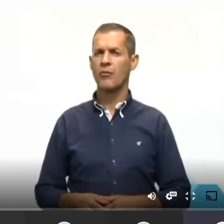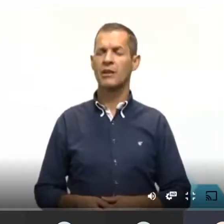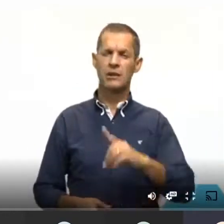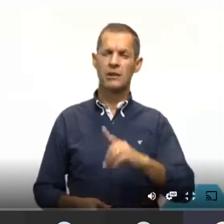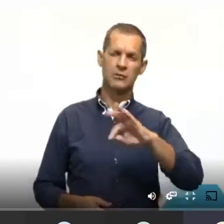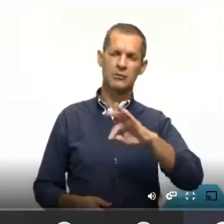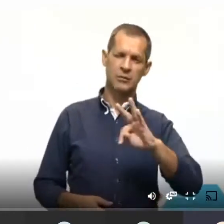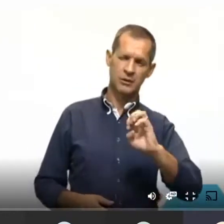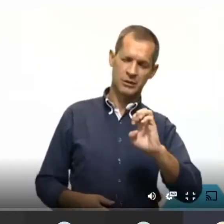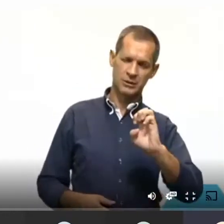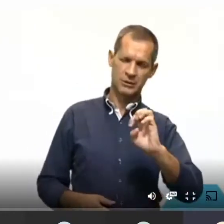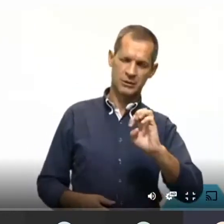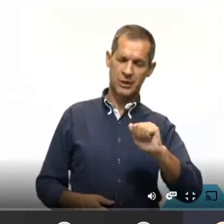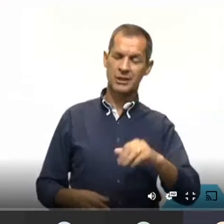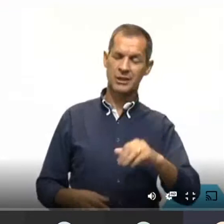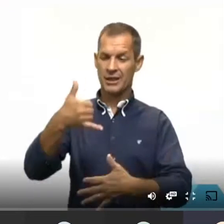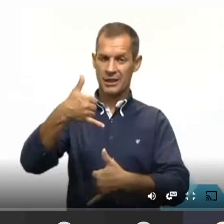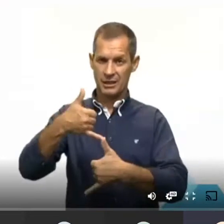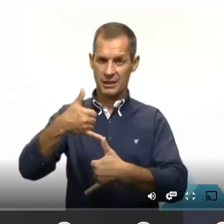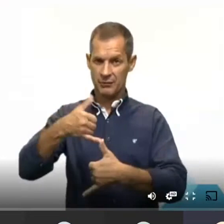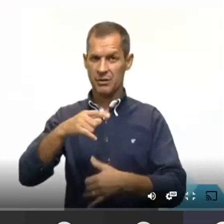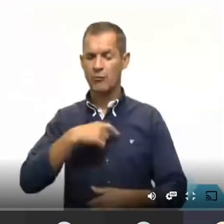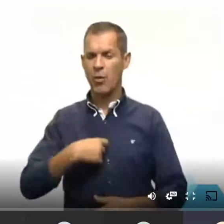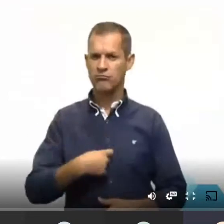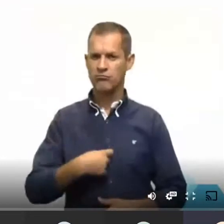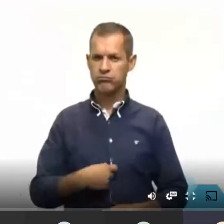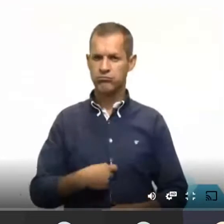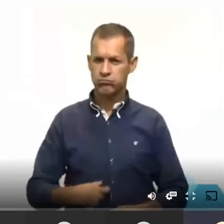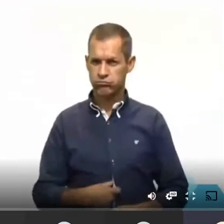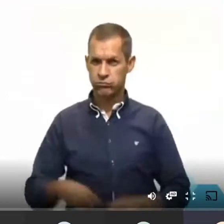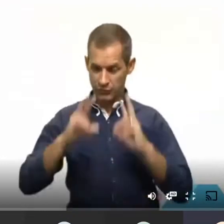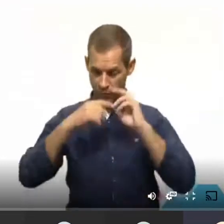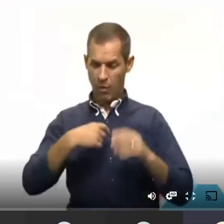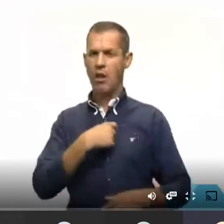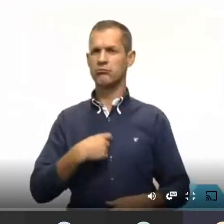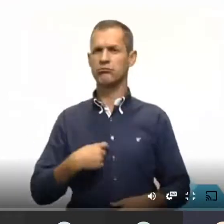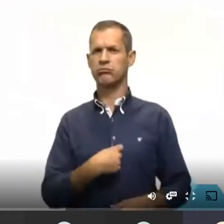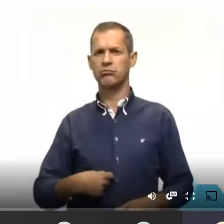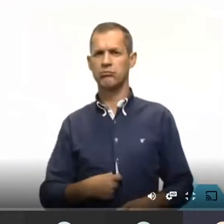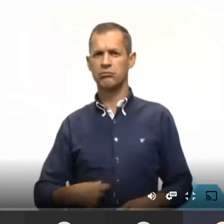né? Nós temos aqui a digestão, né? Digestão